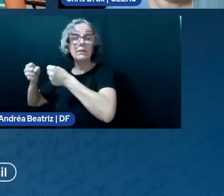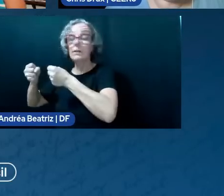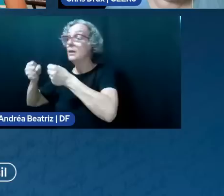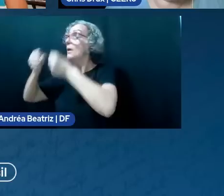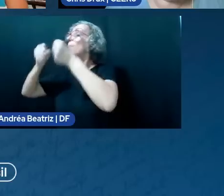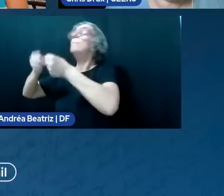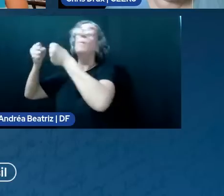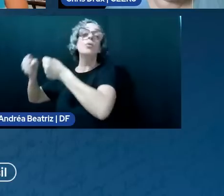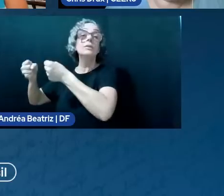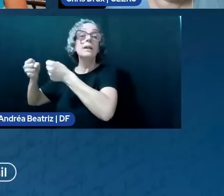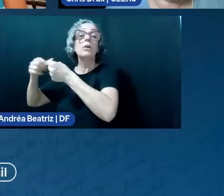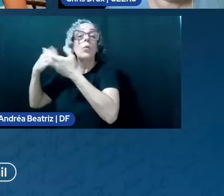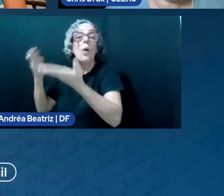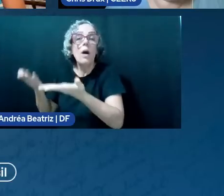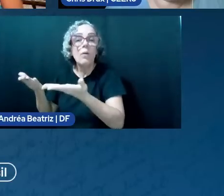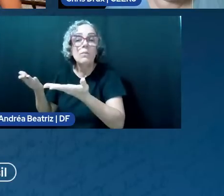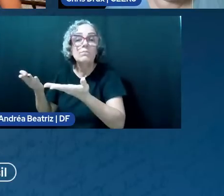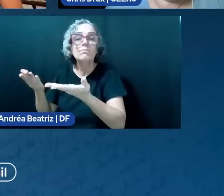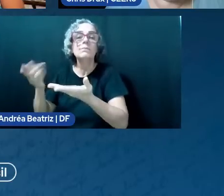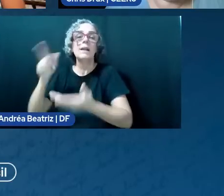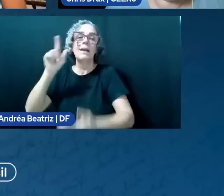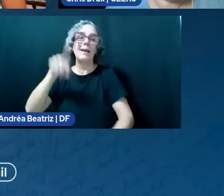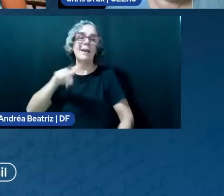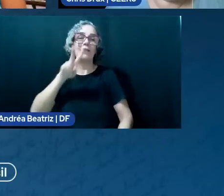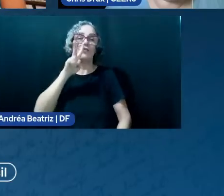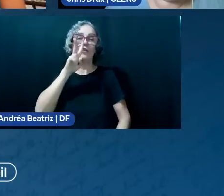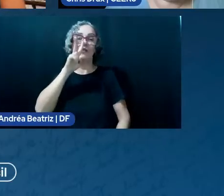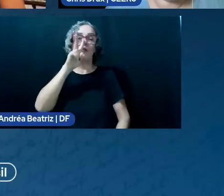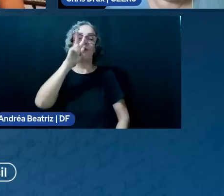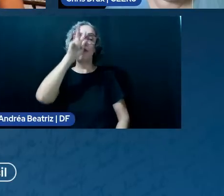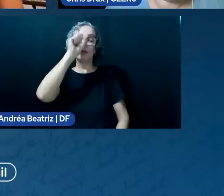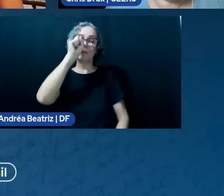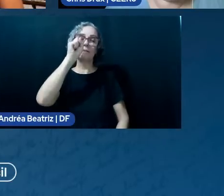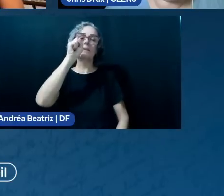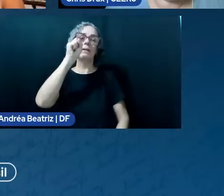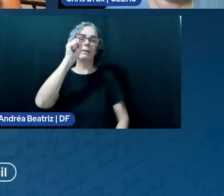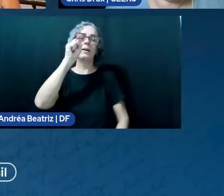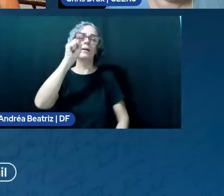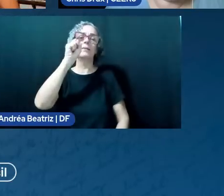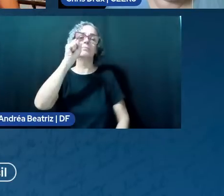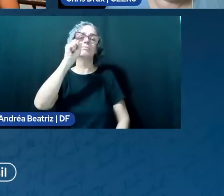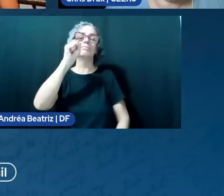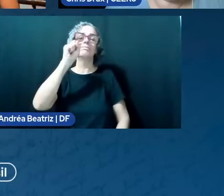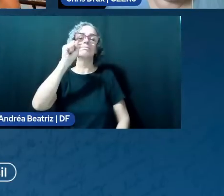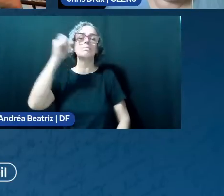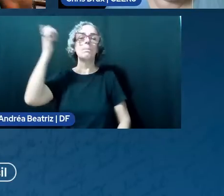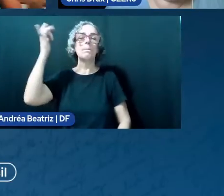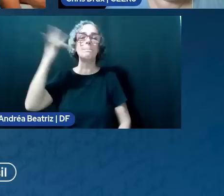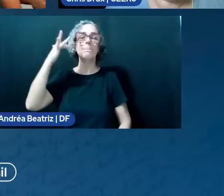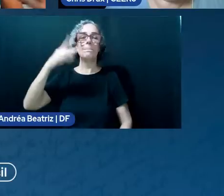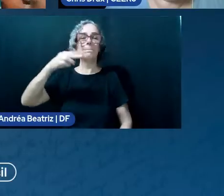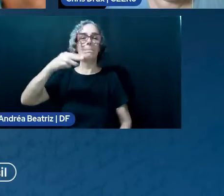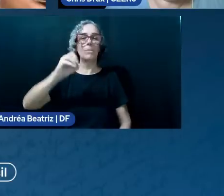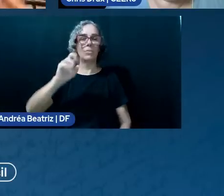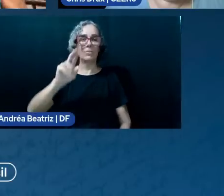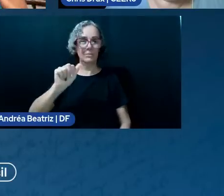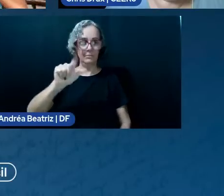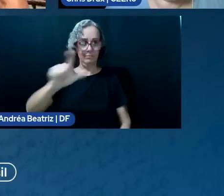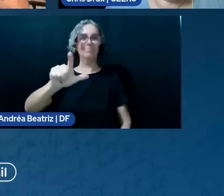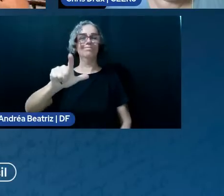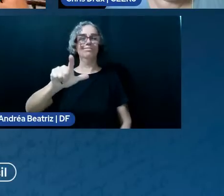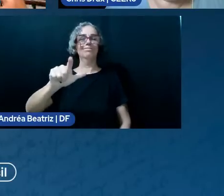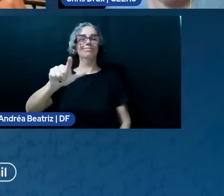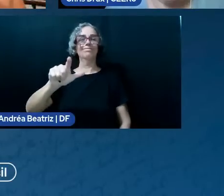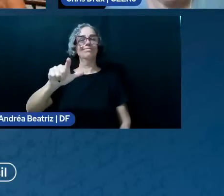do fortalecimento moral. É o poder evolutivo. Então, quando nós temos amigos